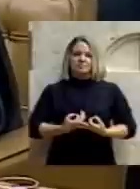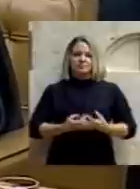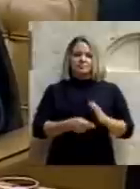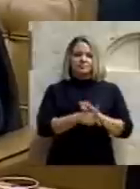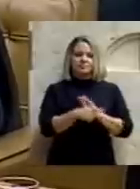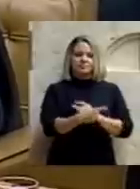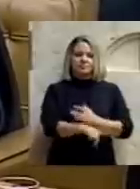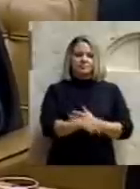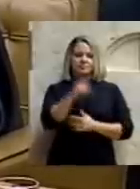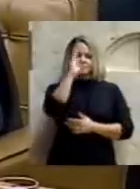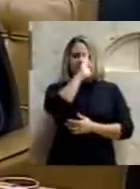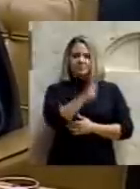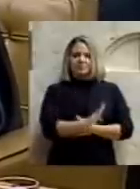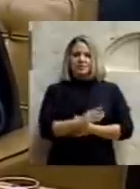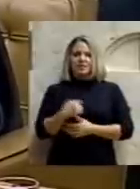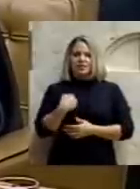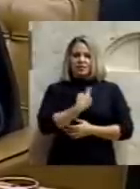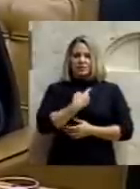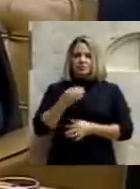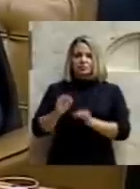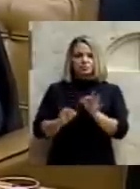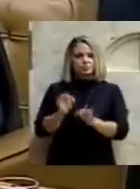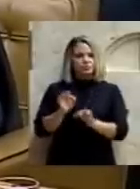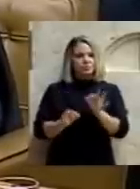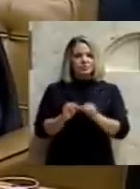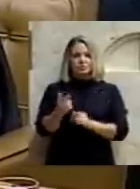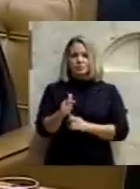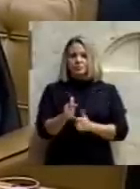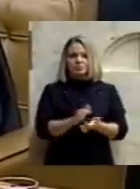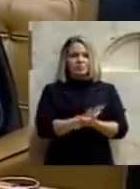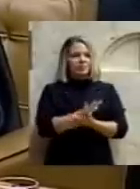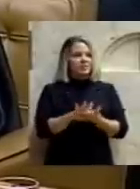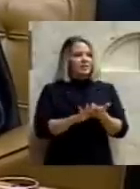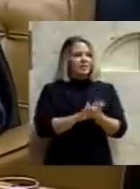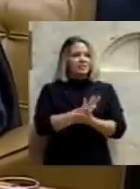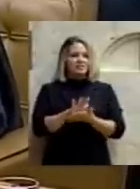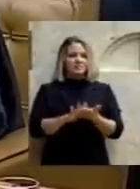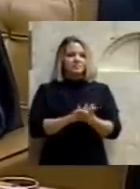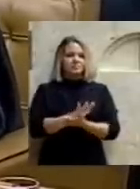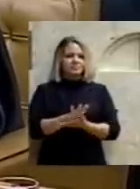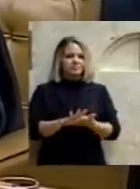antirrepublicanas. Nós, os juízes, não tememos nada nem a ninguém.